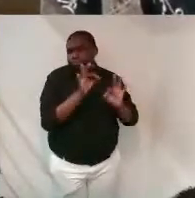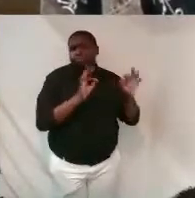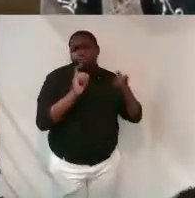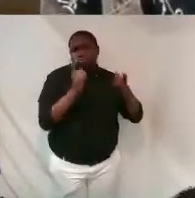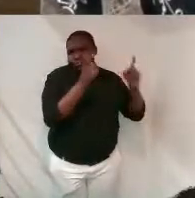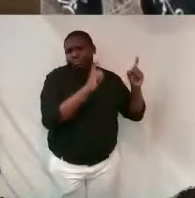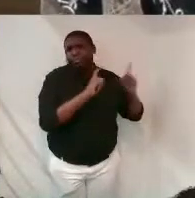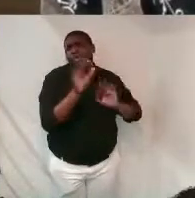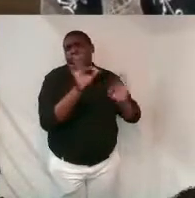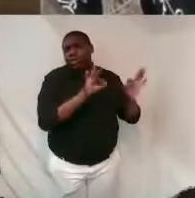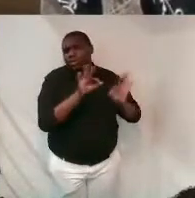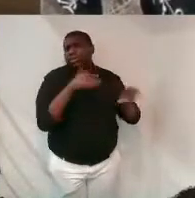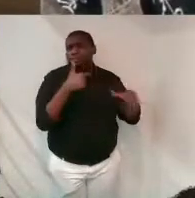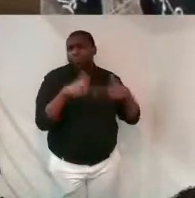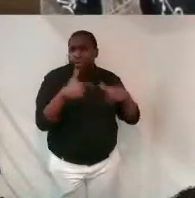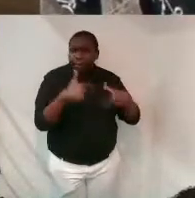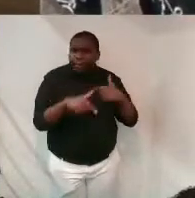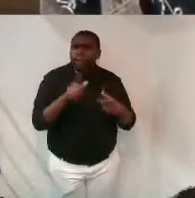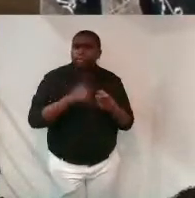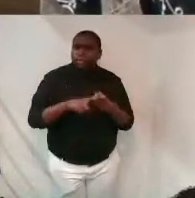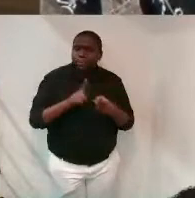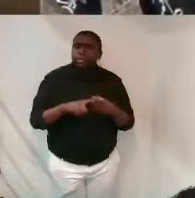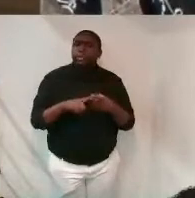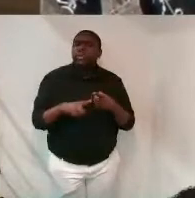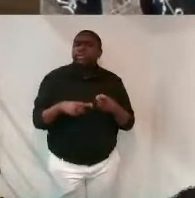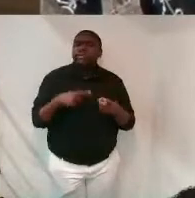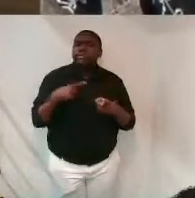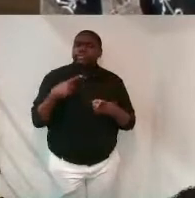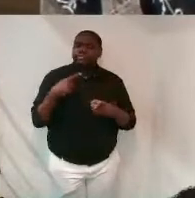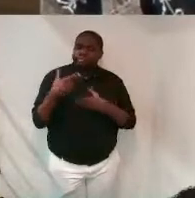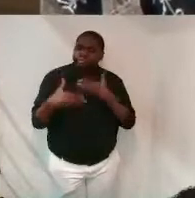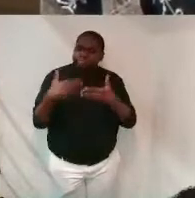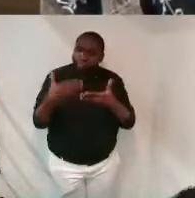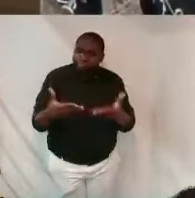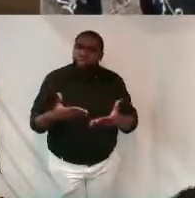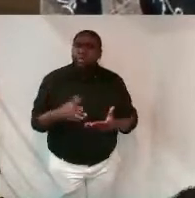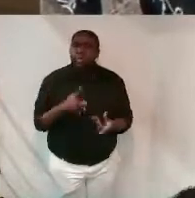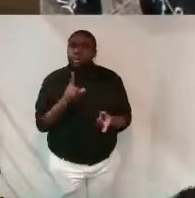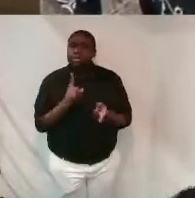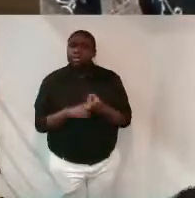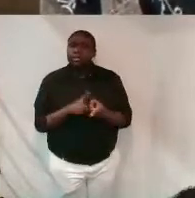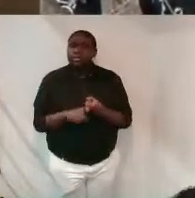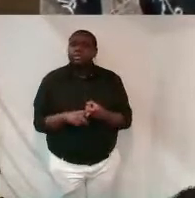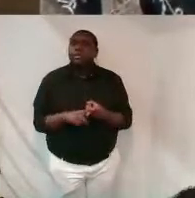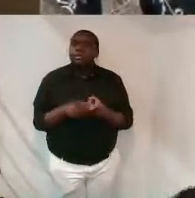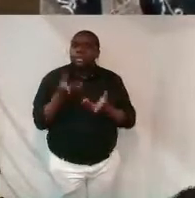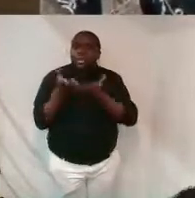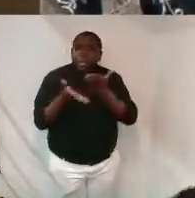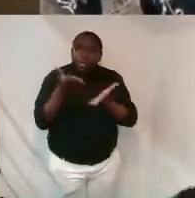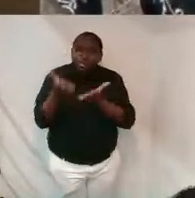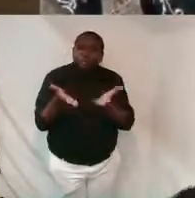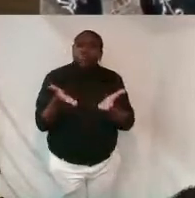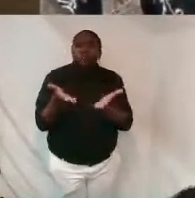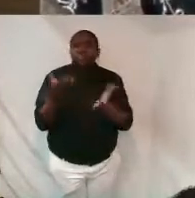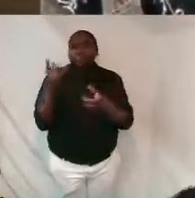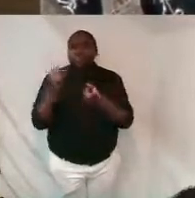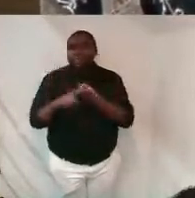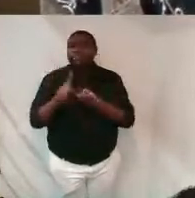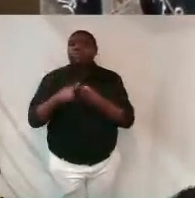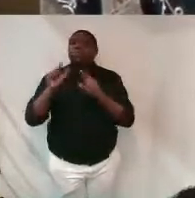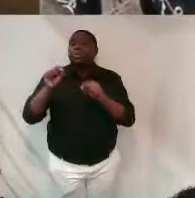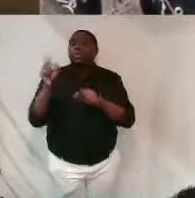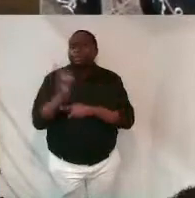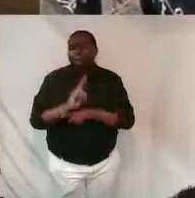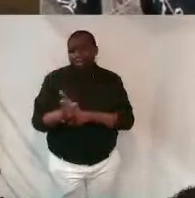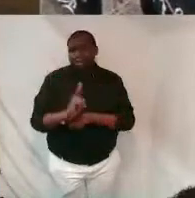dos serviços, a questão da regulação, a prestação dos serviços e, sobretudo, a